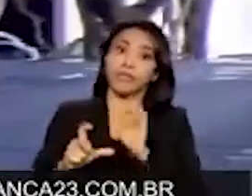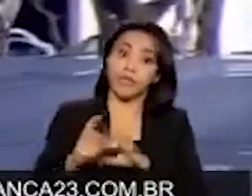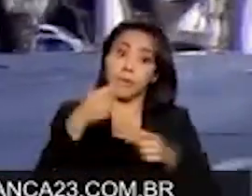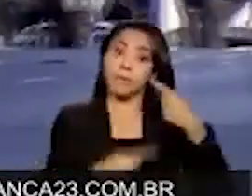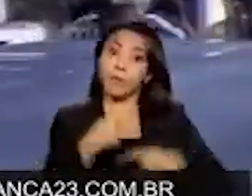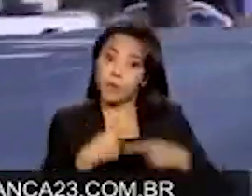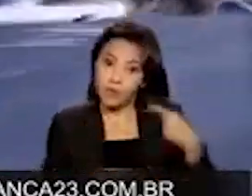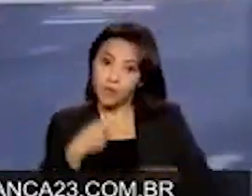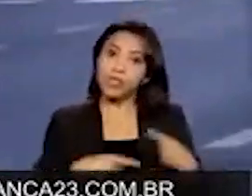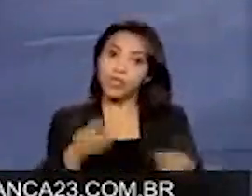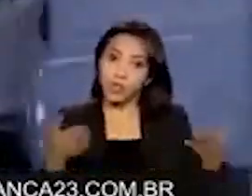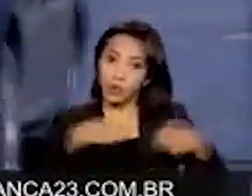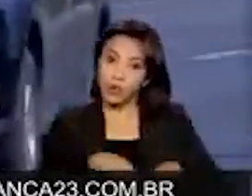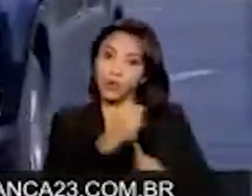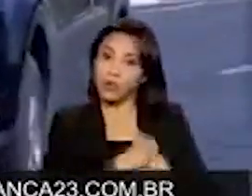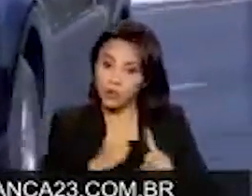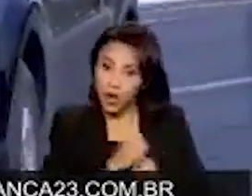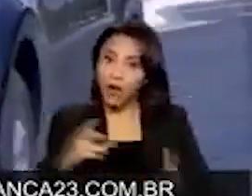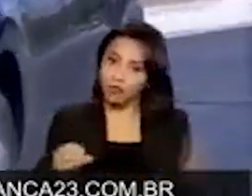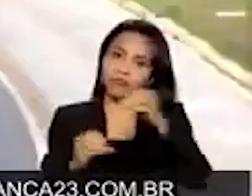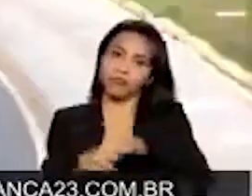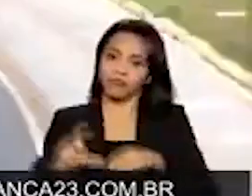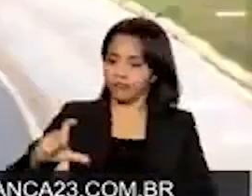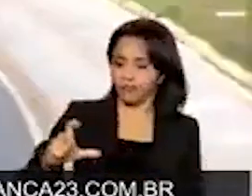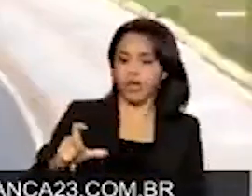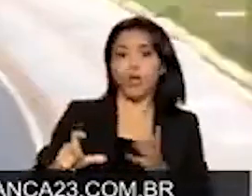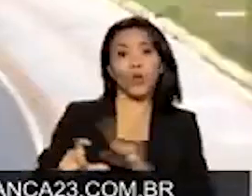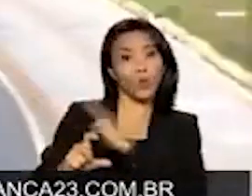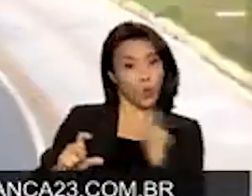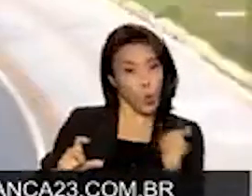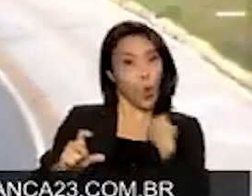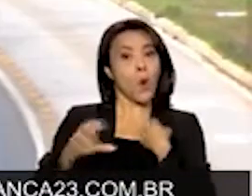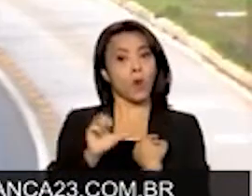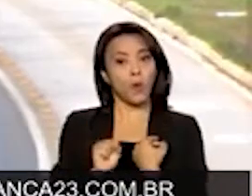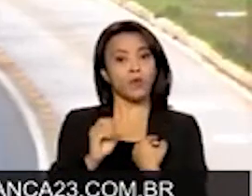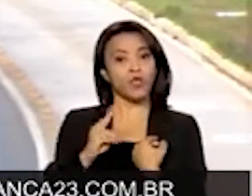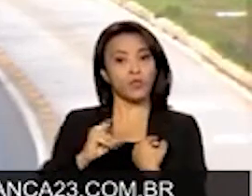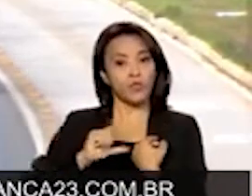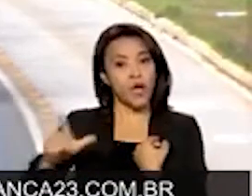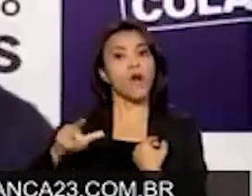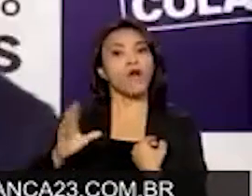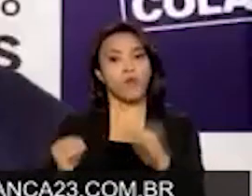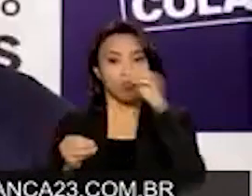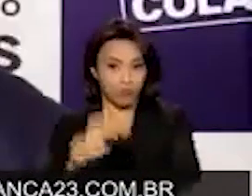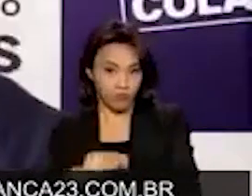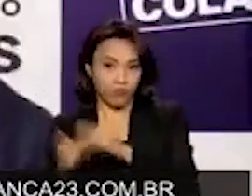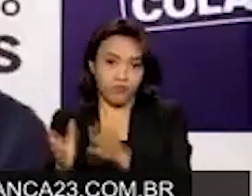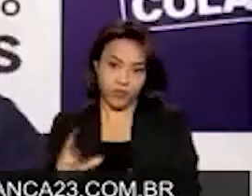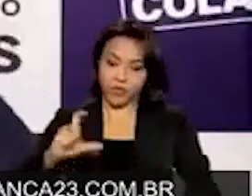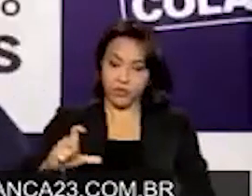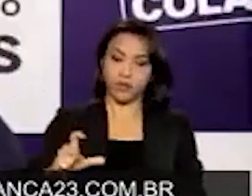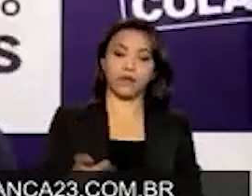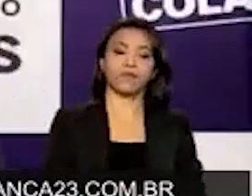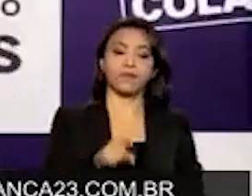o motorista poderá acrescentar no documento o nome social e a filiação afetiva. Uma demanda da